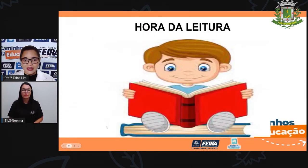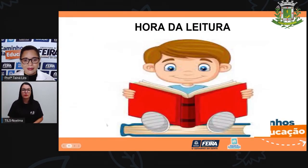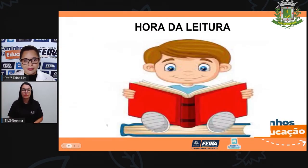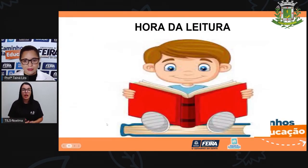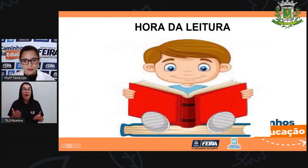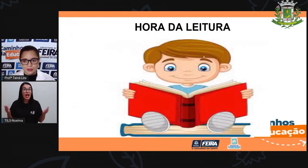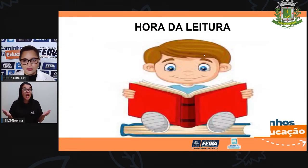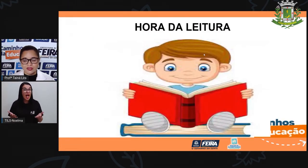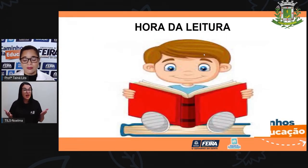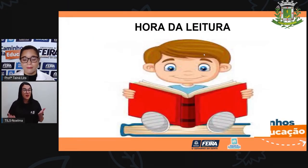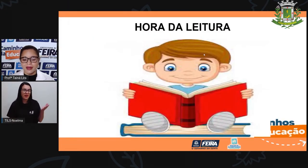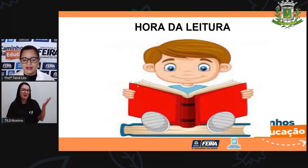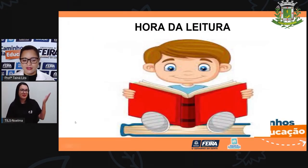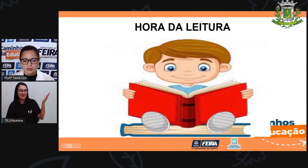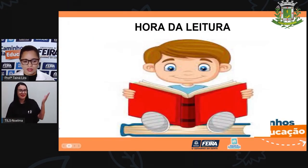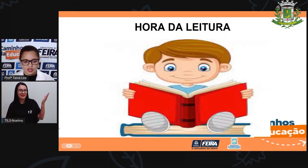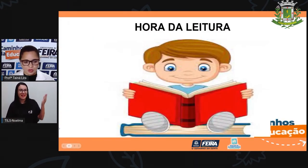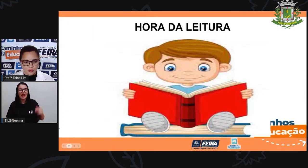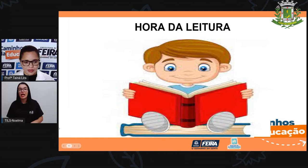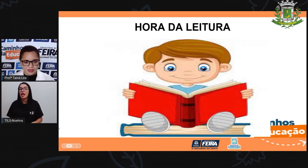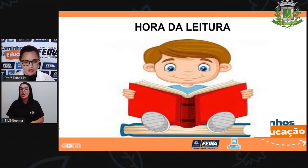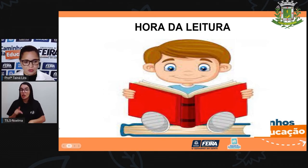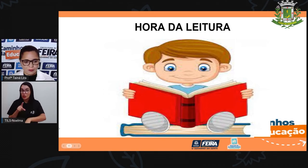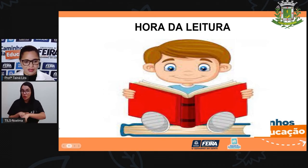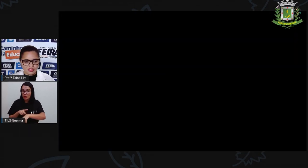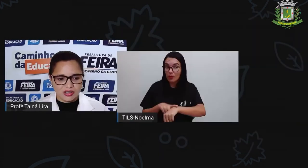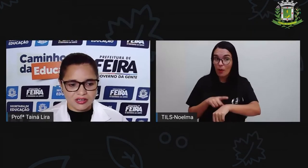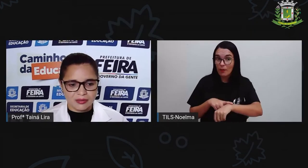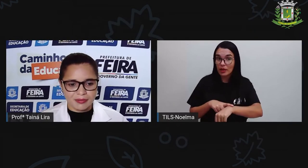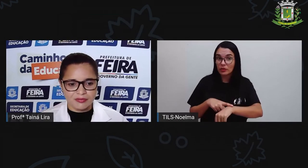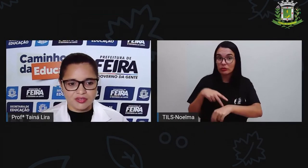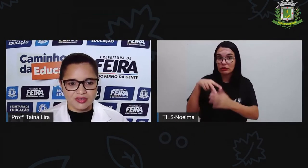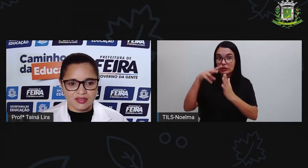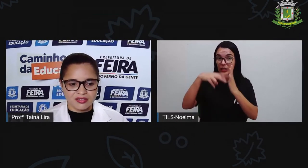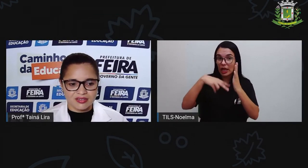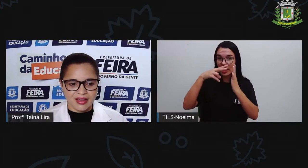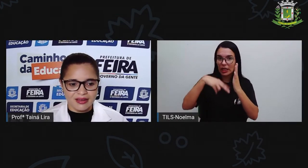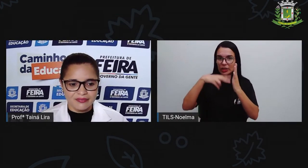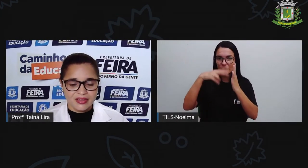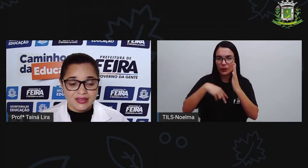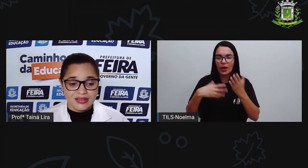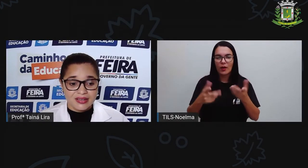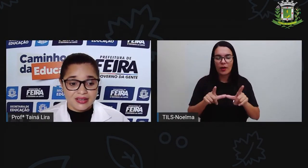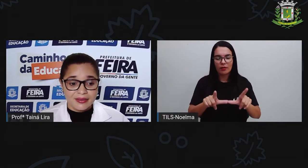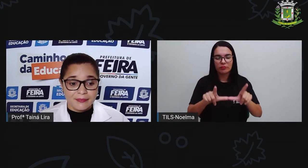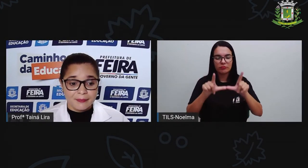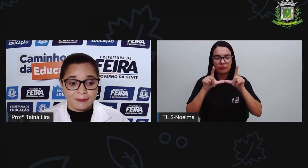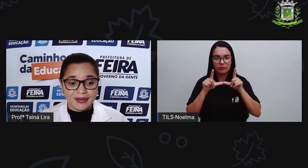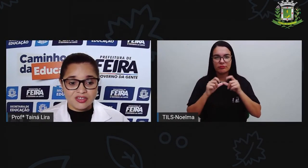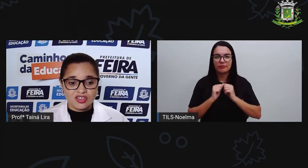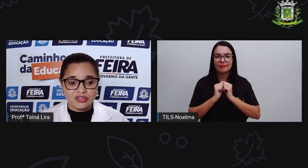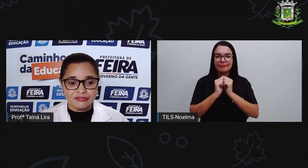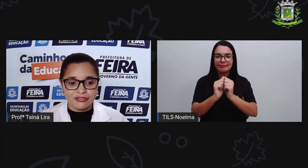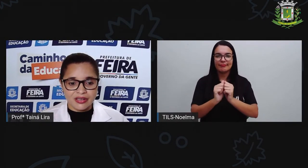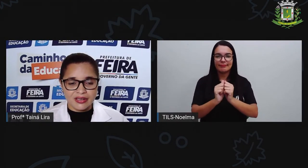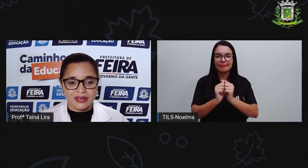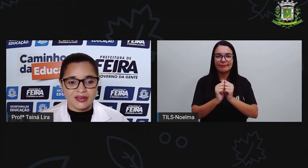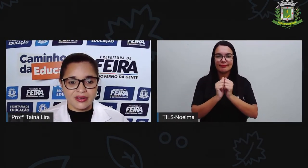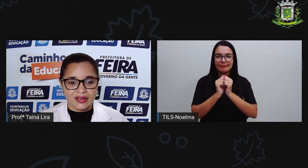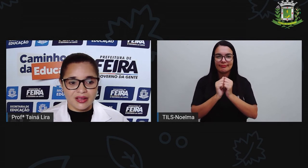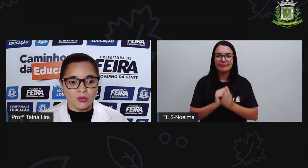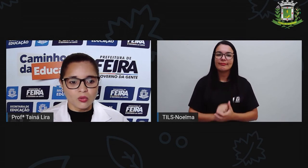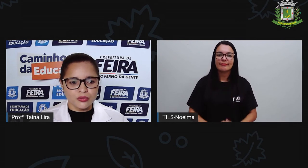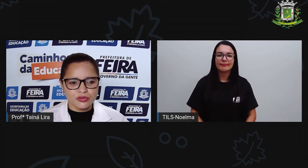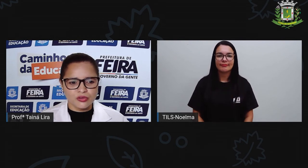E a Pró trouxe mais uma história. Deixa eu compartilhar aqui para vocês, tá? Para a gente ver